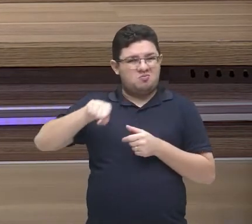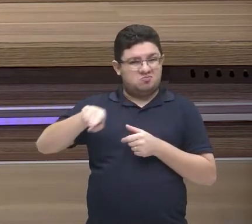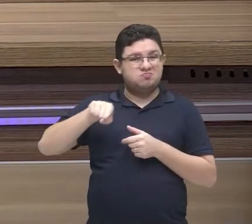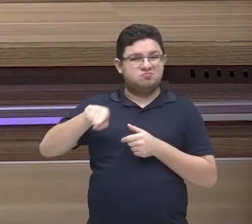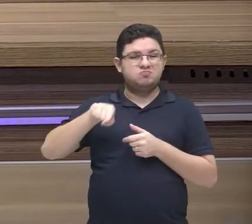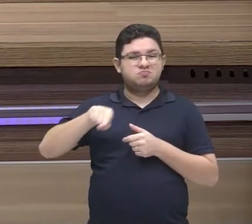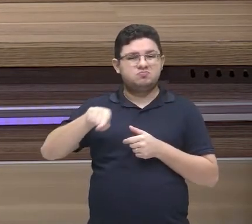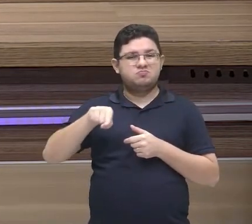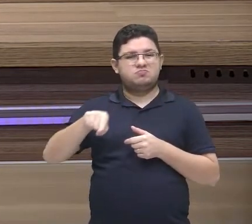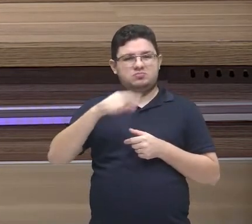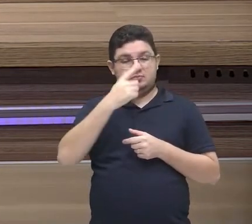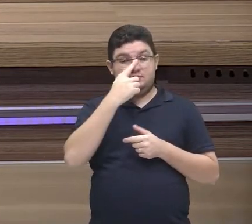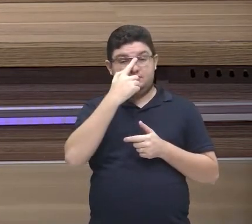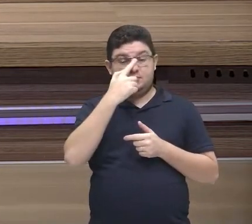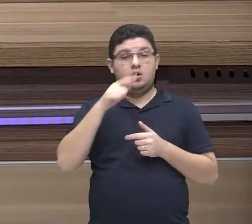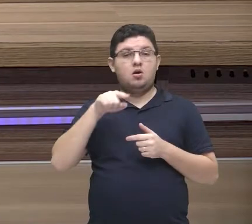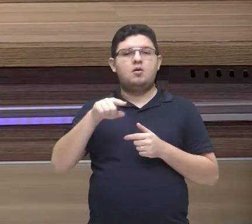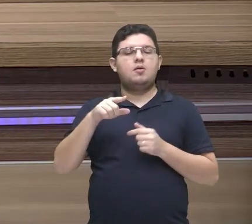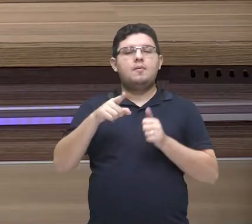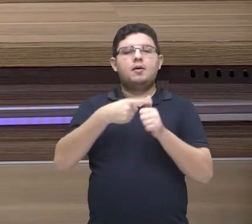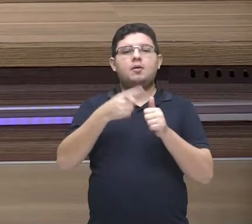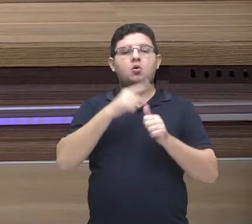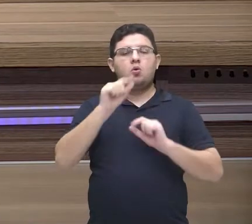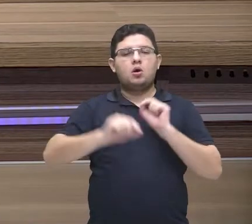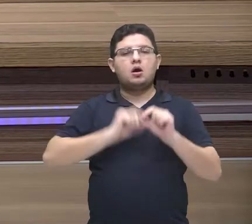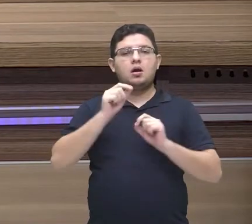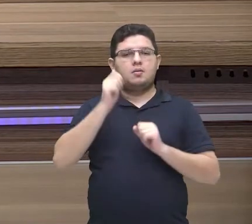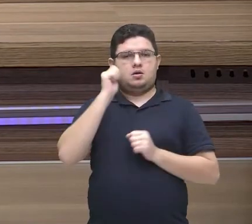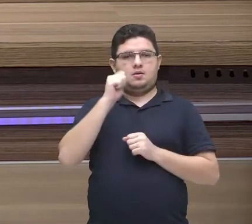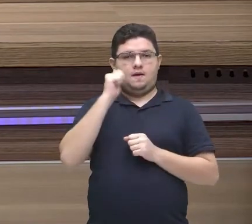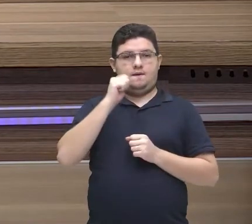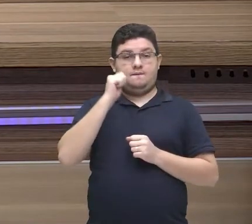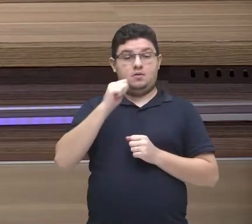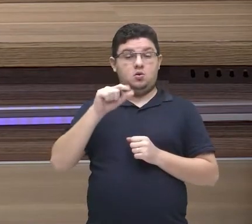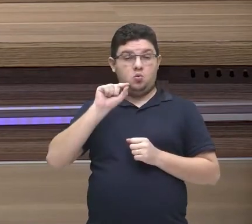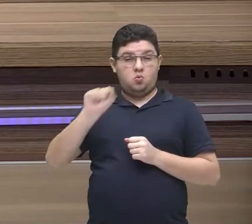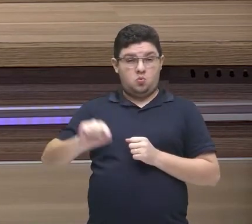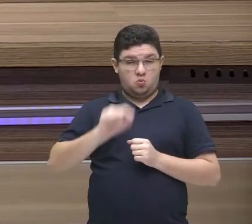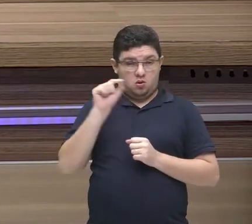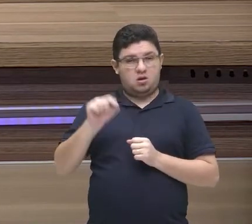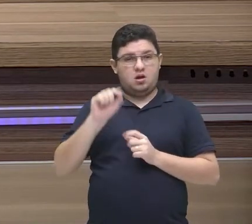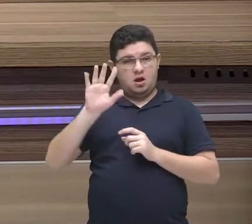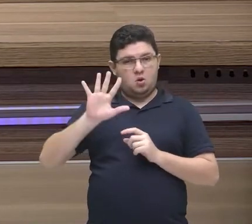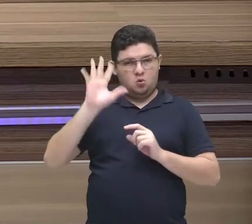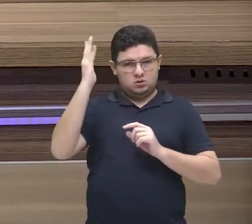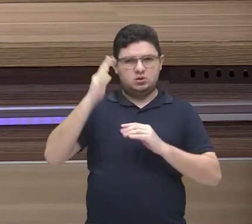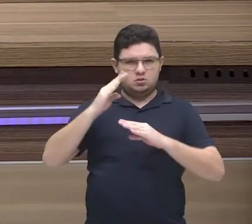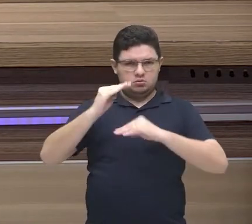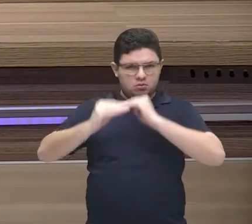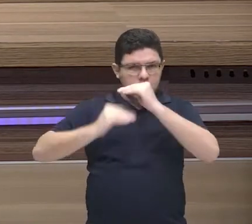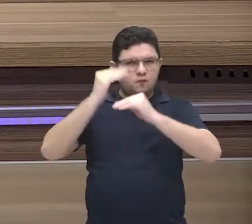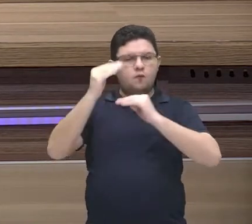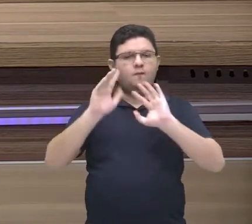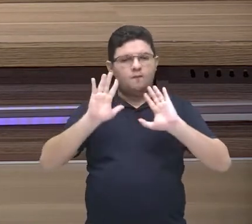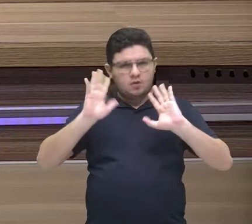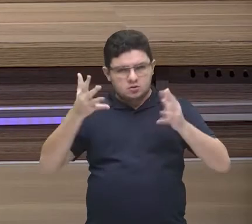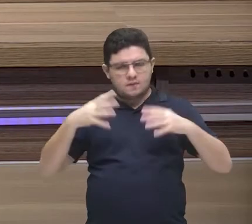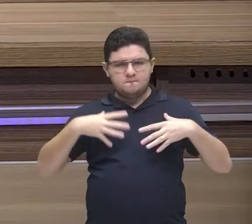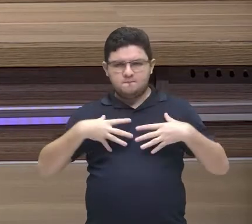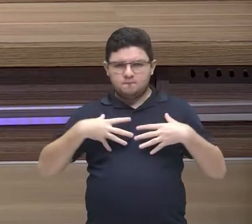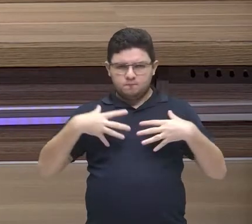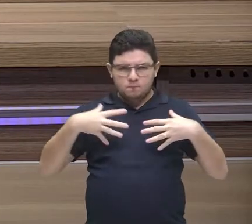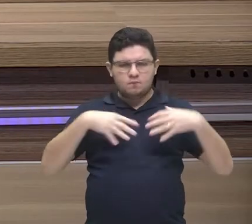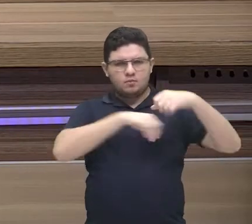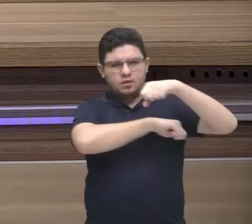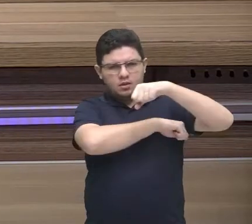partir do momento que ela está com os pelos pubianos desenvolvidos, que o seio cresceu, que os pelos axilares